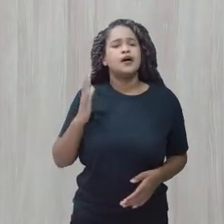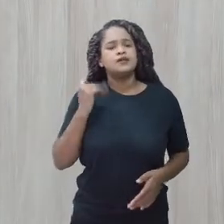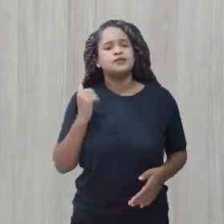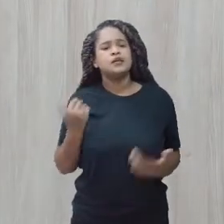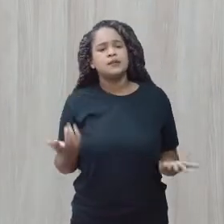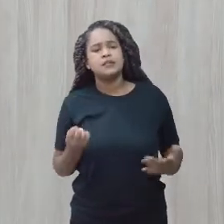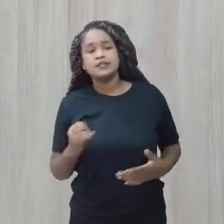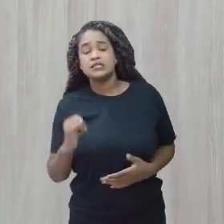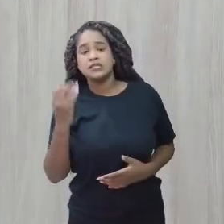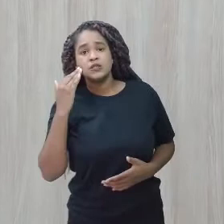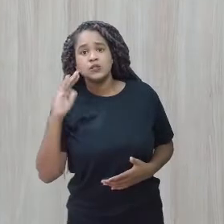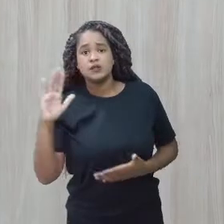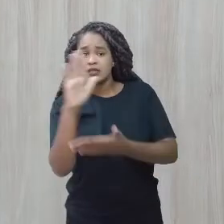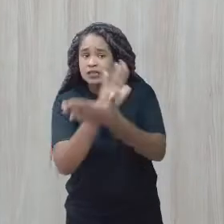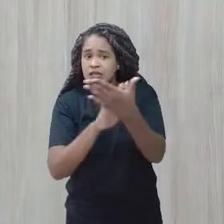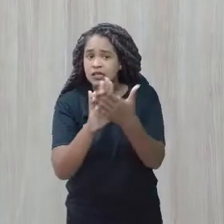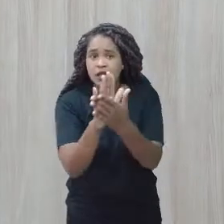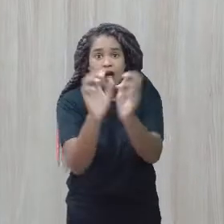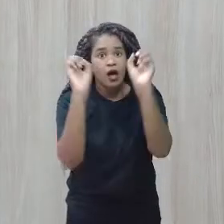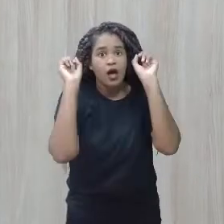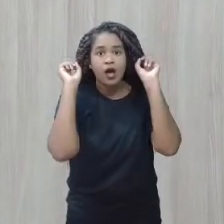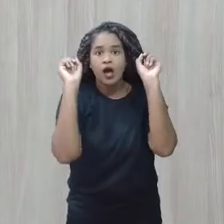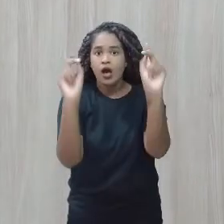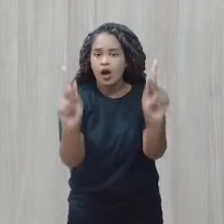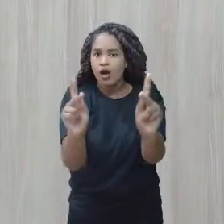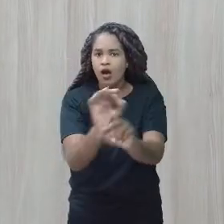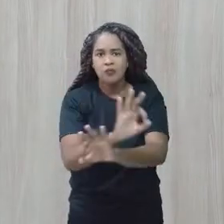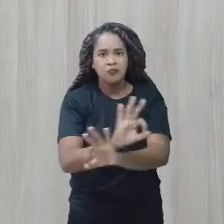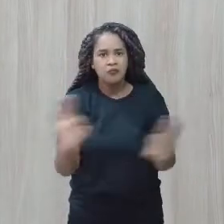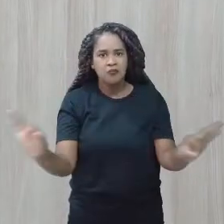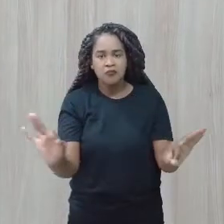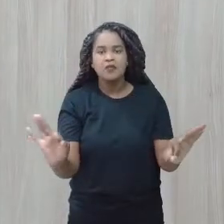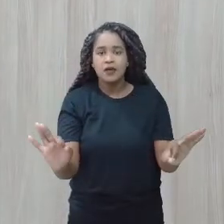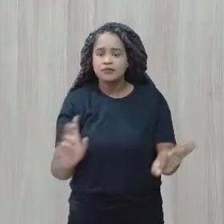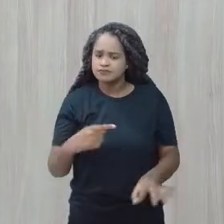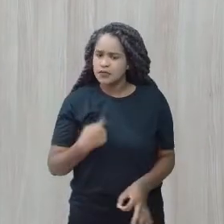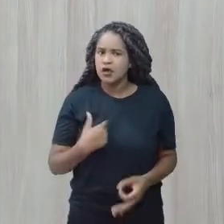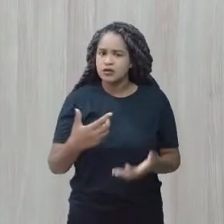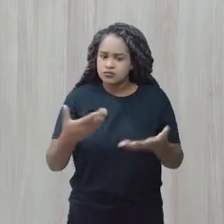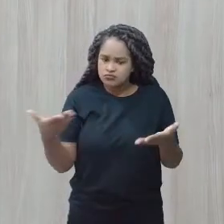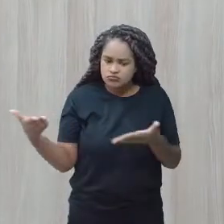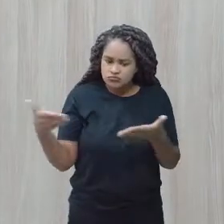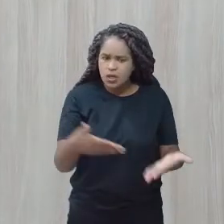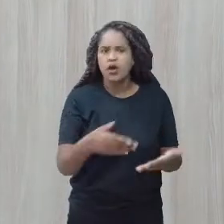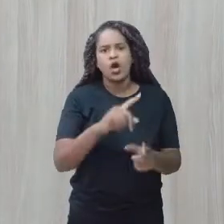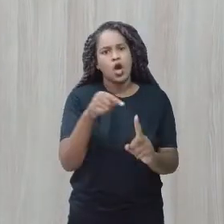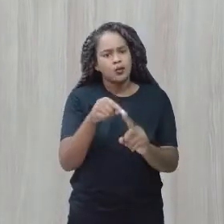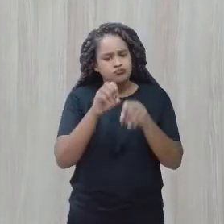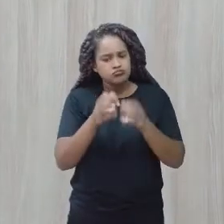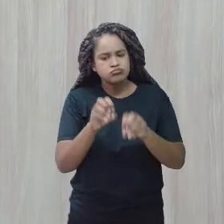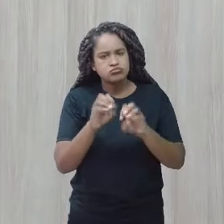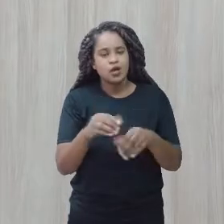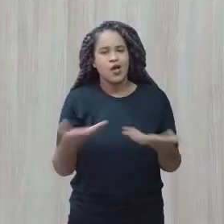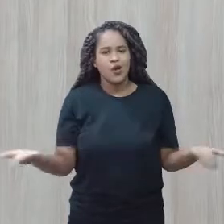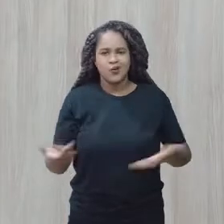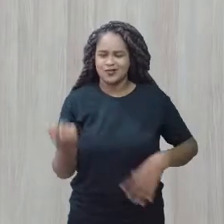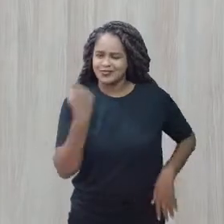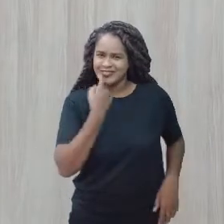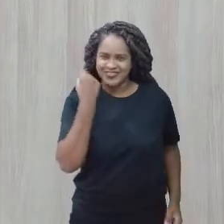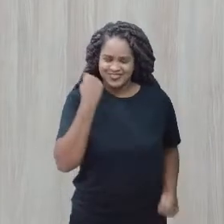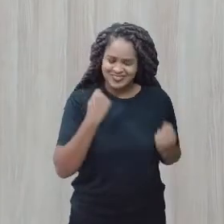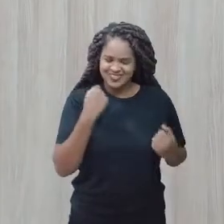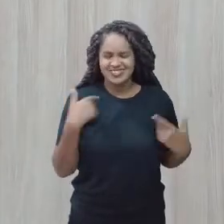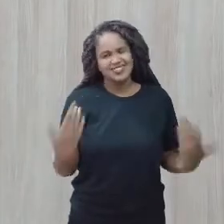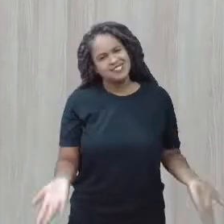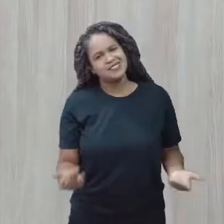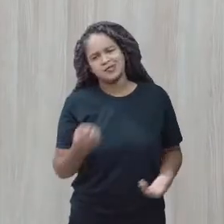Se você não sabe nada, tá tudo bem, tudo tranquilo. A gente está aqui para isso. Até porque hoje é sexta-feira, né? Hoje está tudo bem, tudo certo.